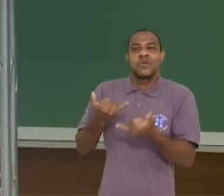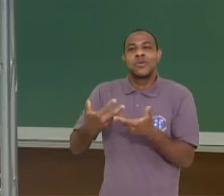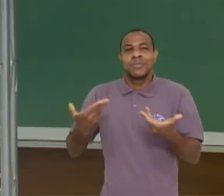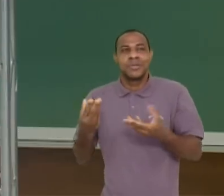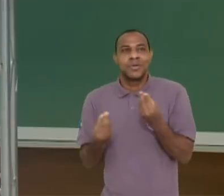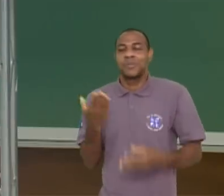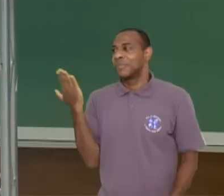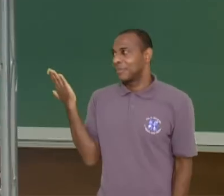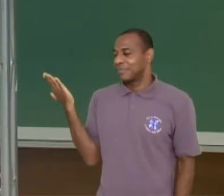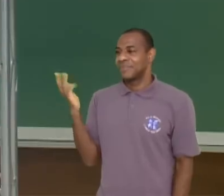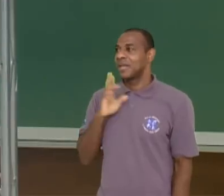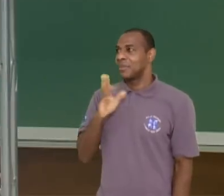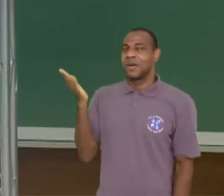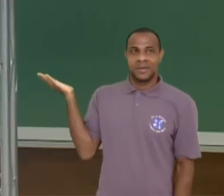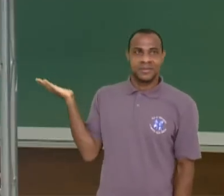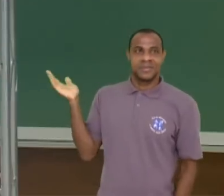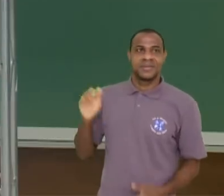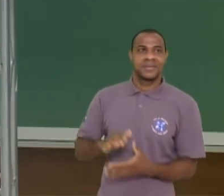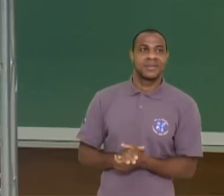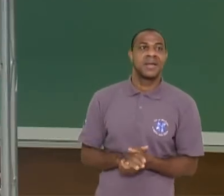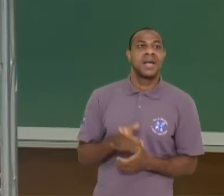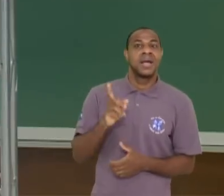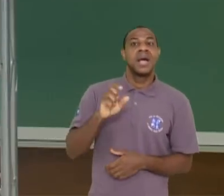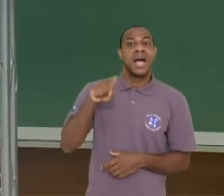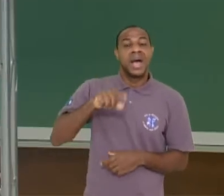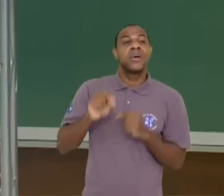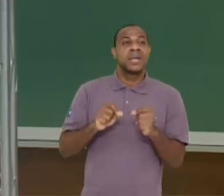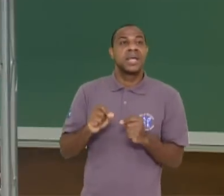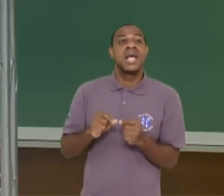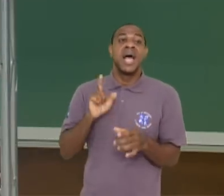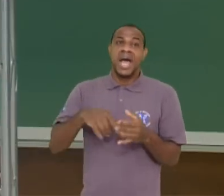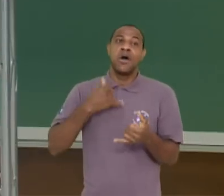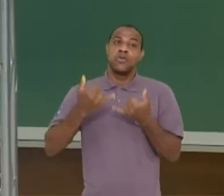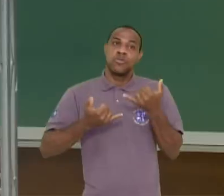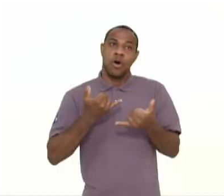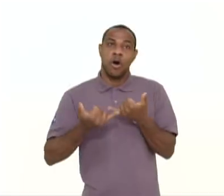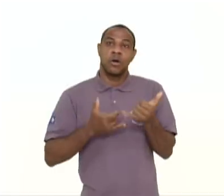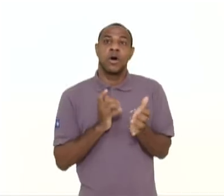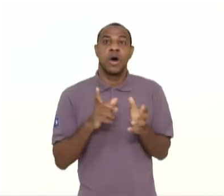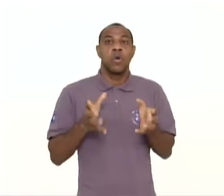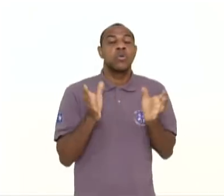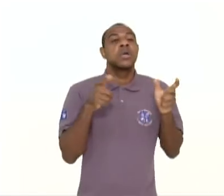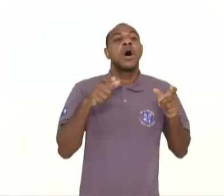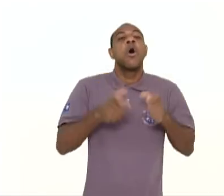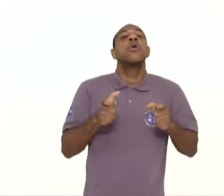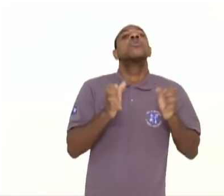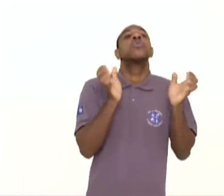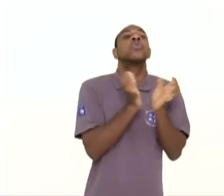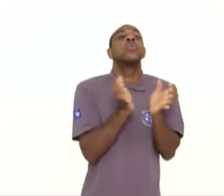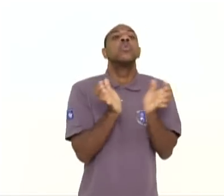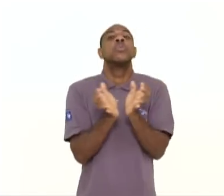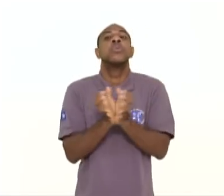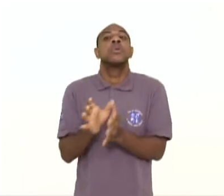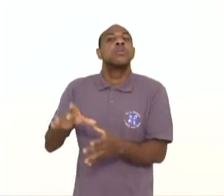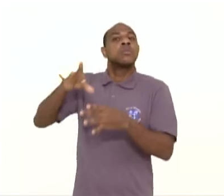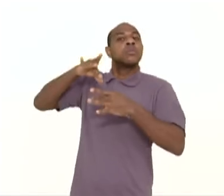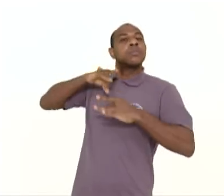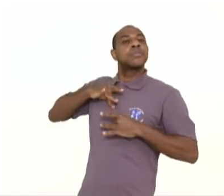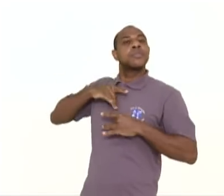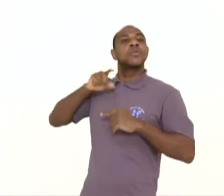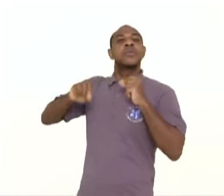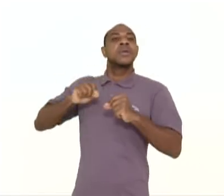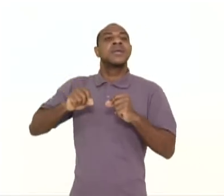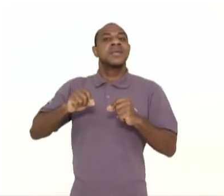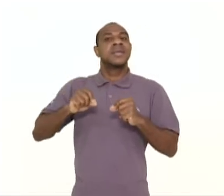definição que é a seguinte. Então imitação são jogos em que os participantes incorporam em si o papel